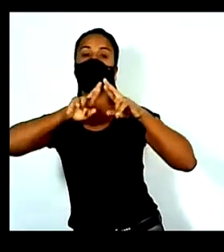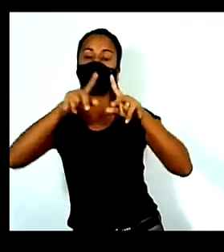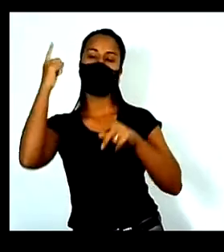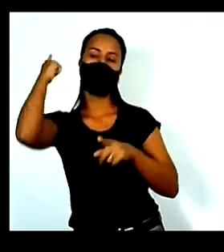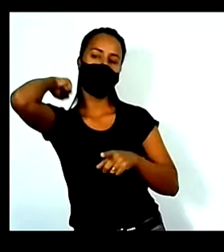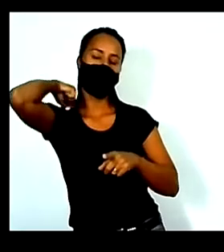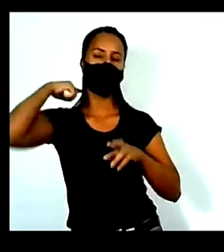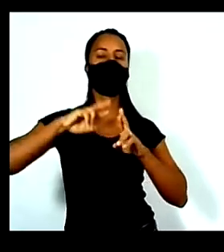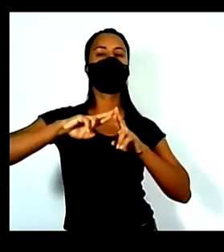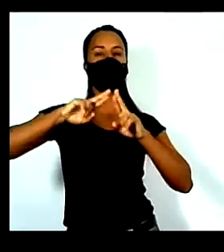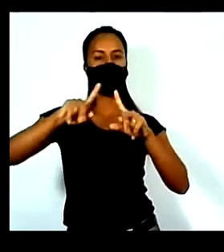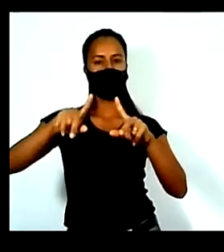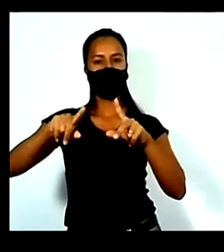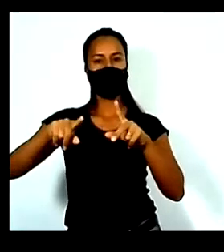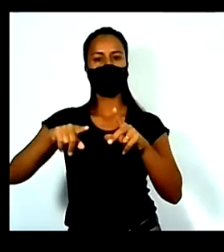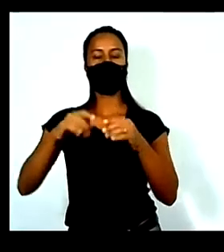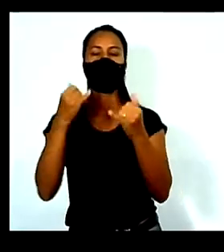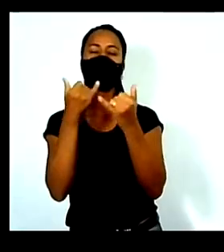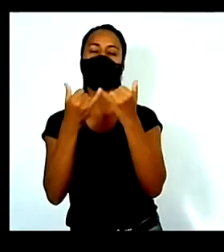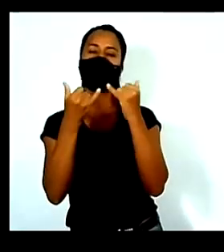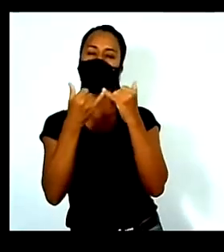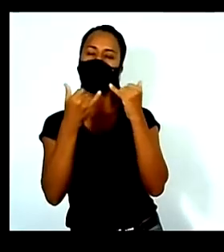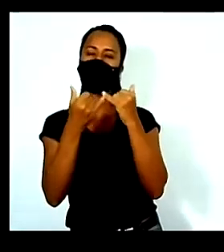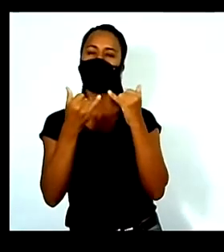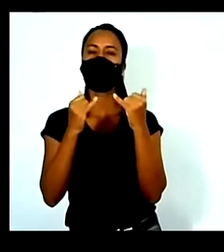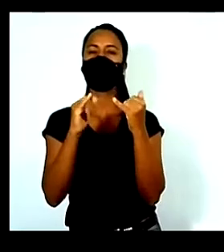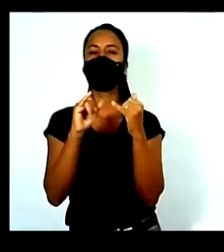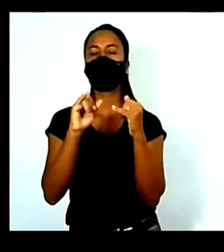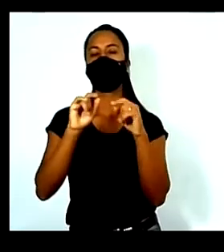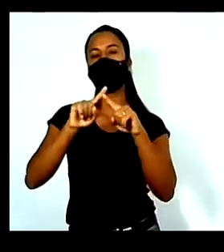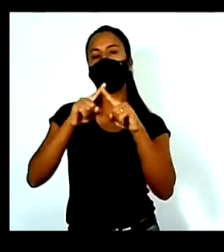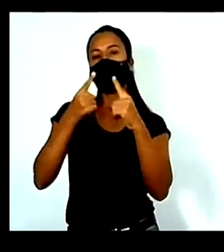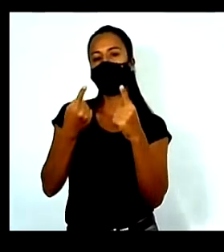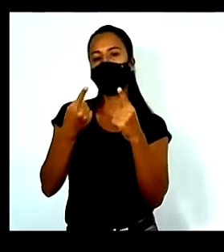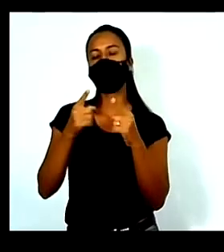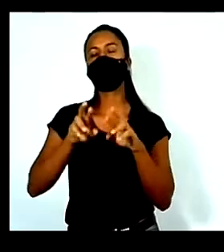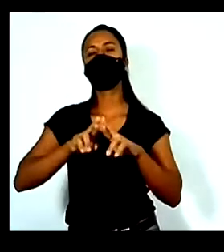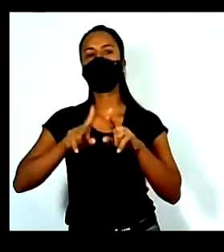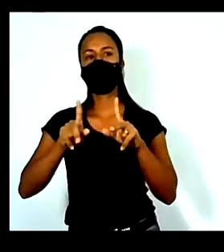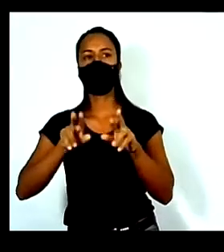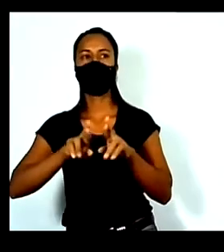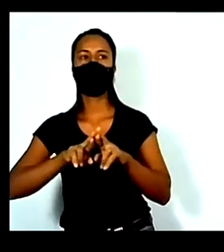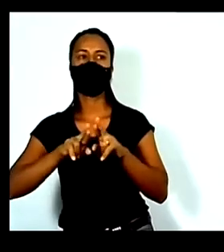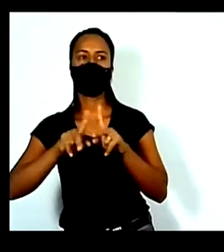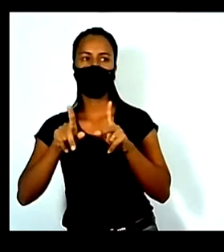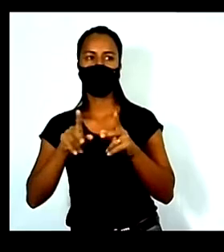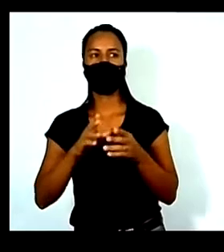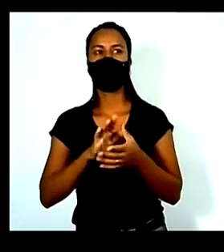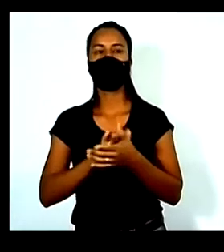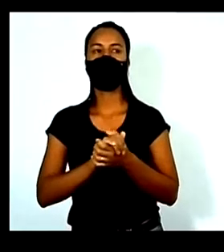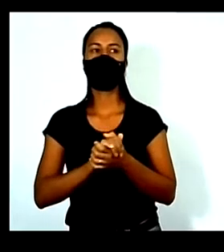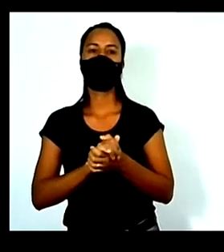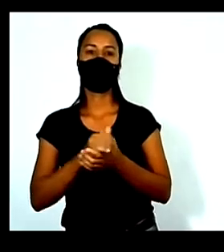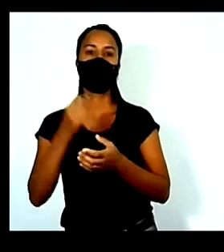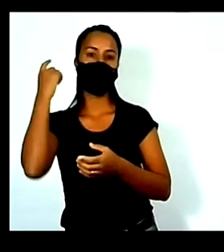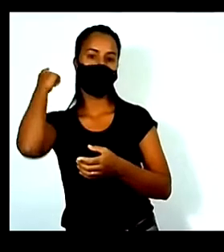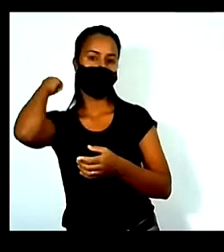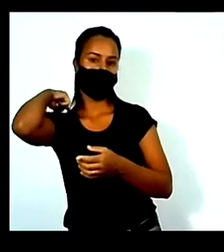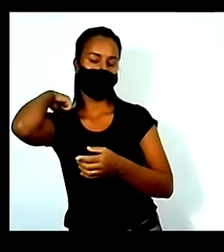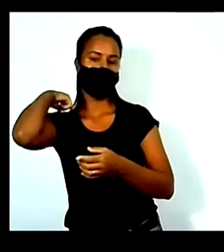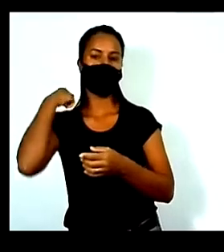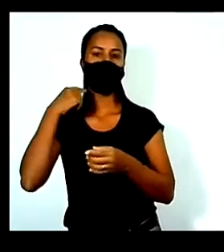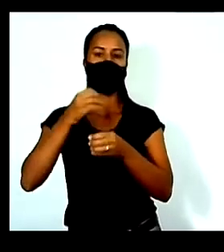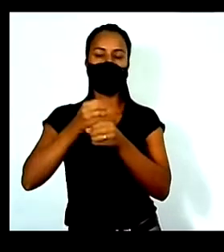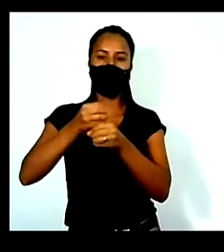tá? Elas são bem parecidas, mas se diferem. Qual é a diferença? A coluna vertebral